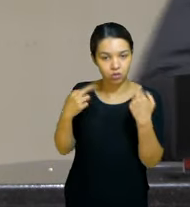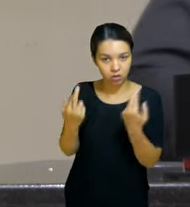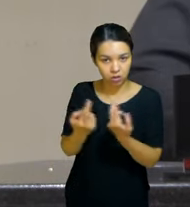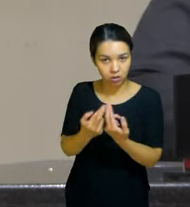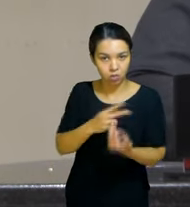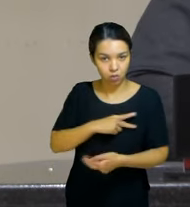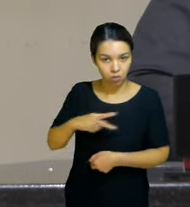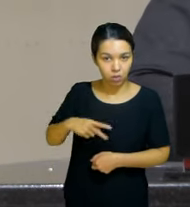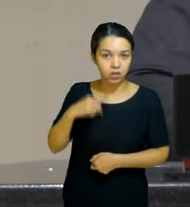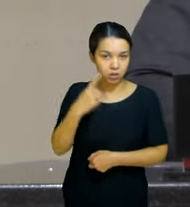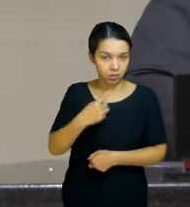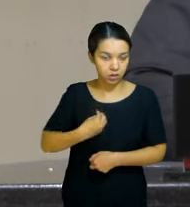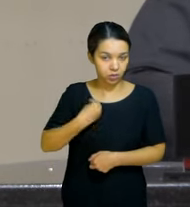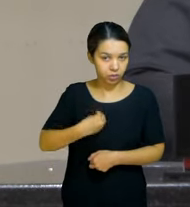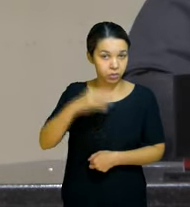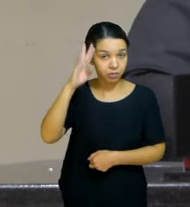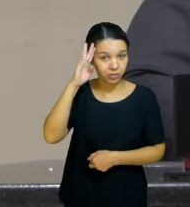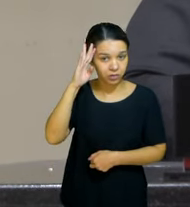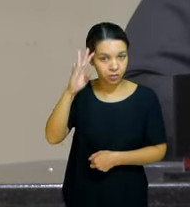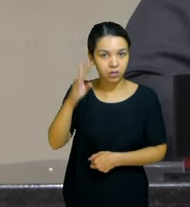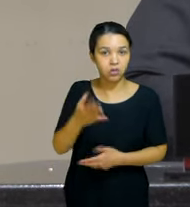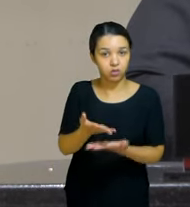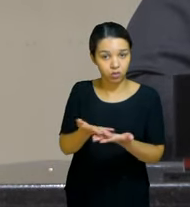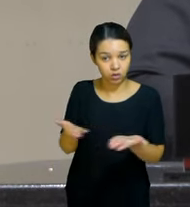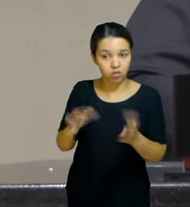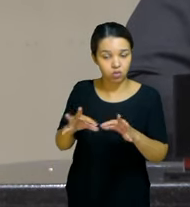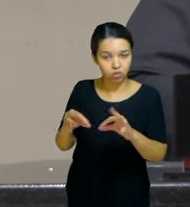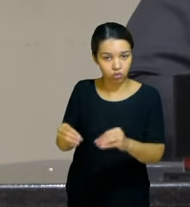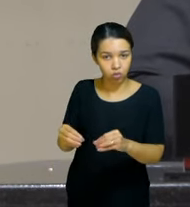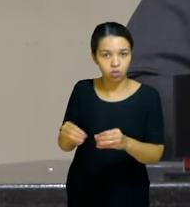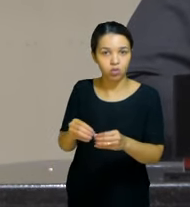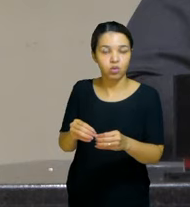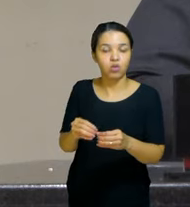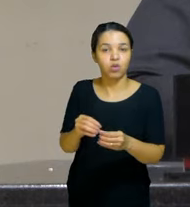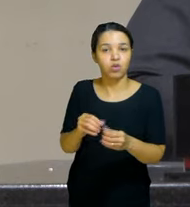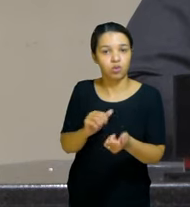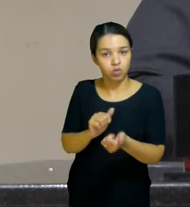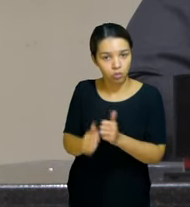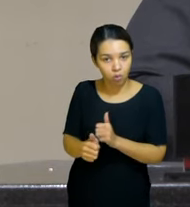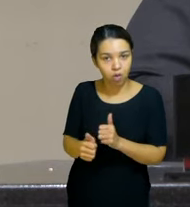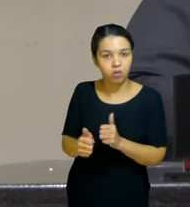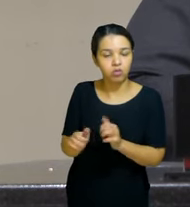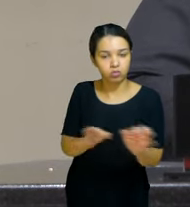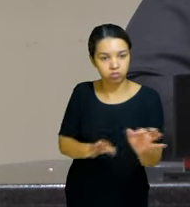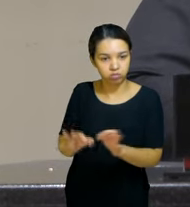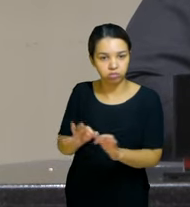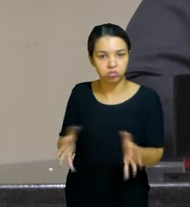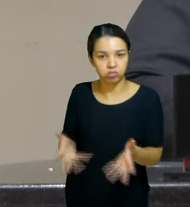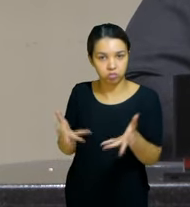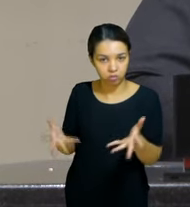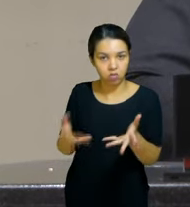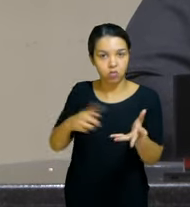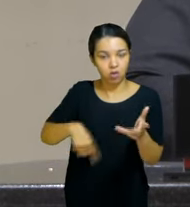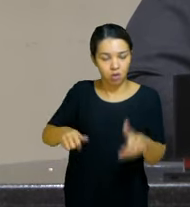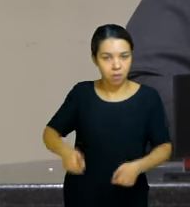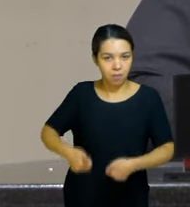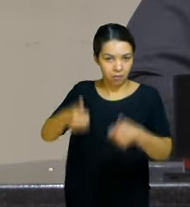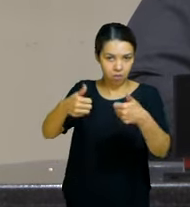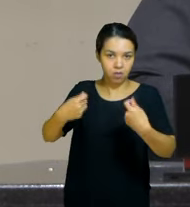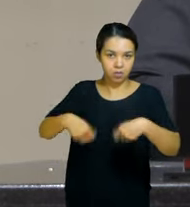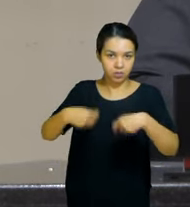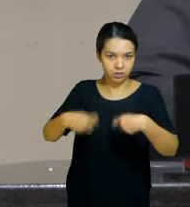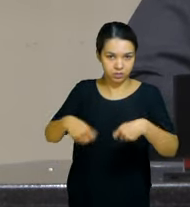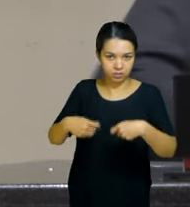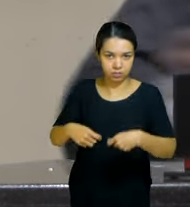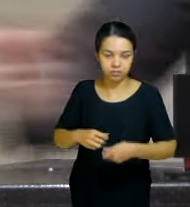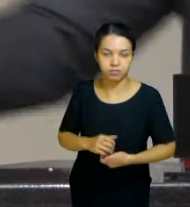estão presentes, mas principalmente todos vocês que fazem do esporte catarinense excelência. Mas temos que melhorar muito e conte com esse deputado para